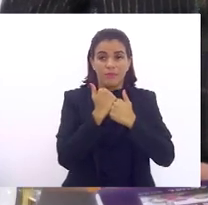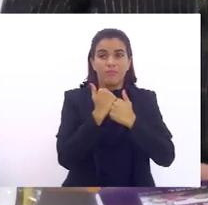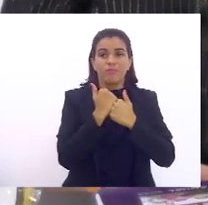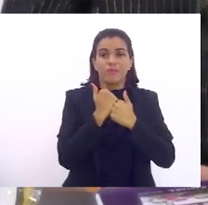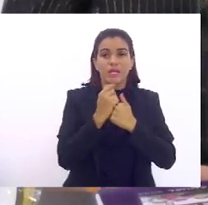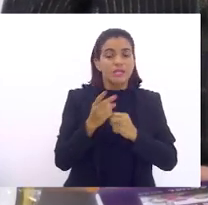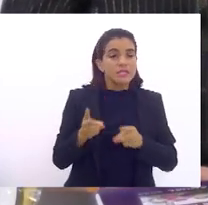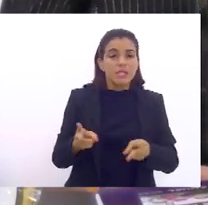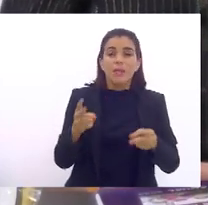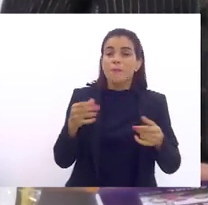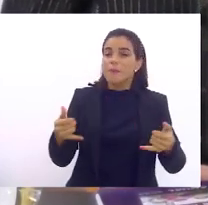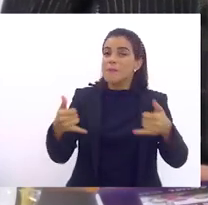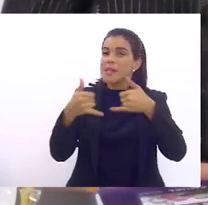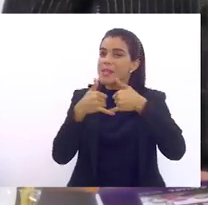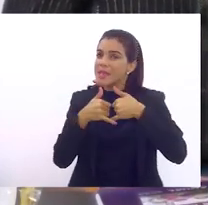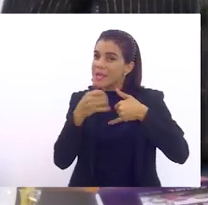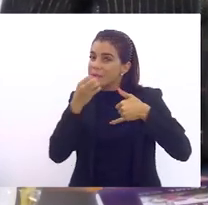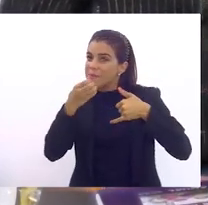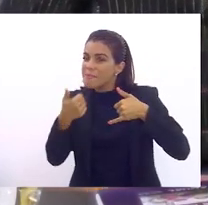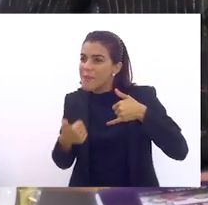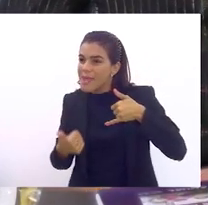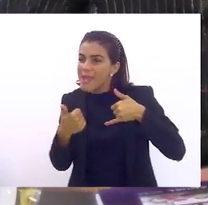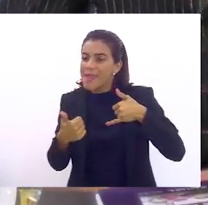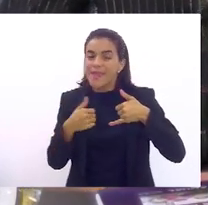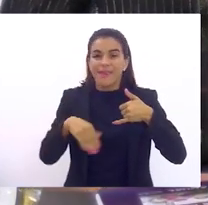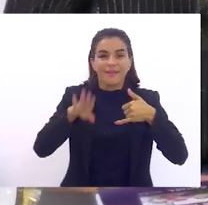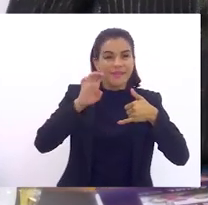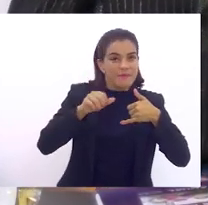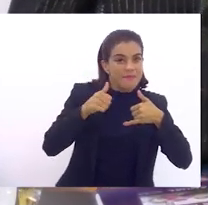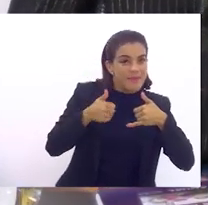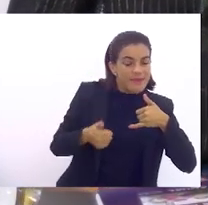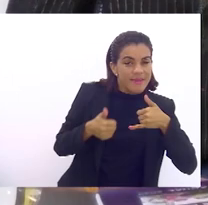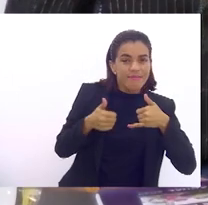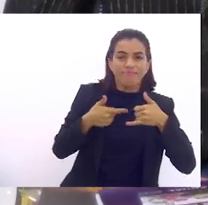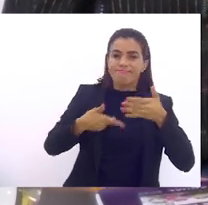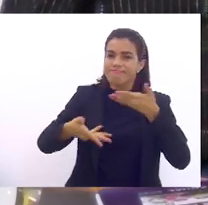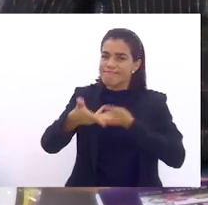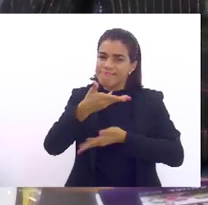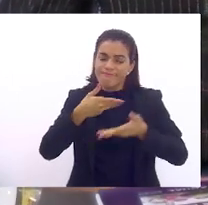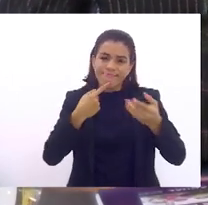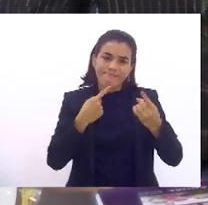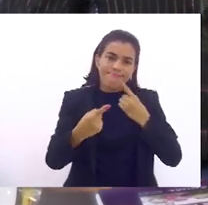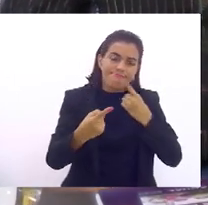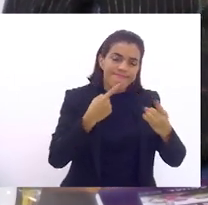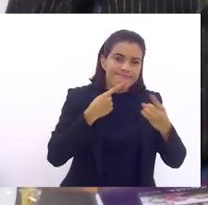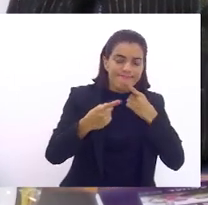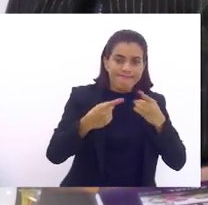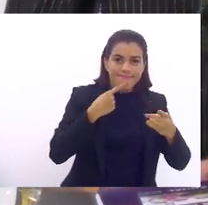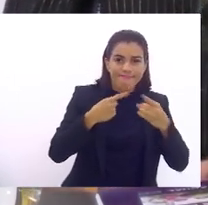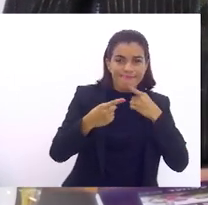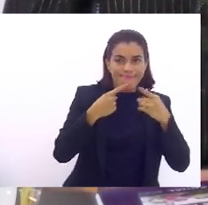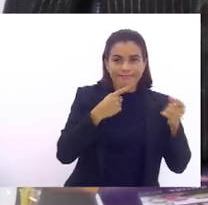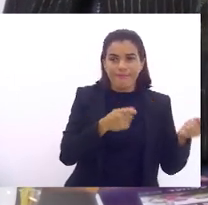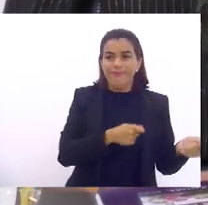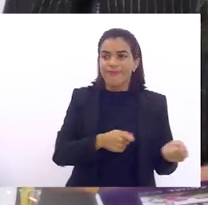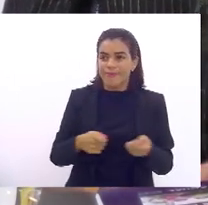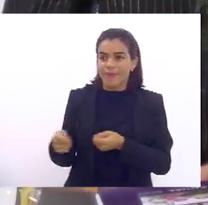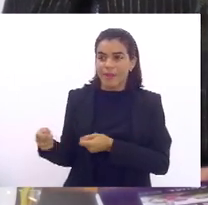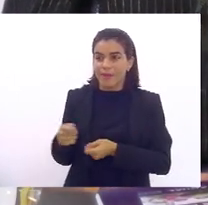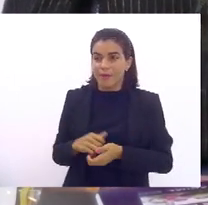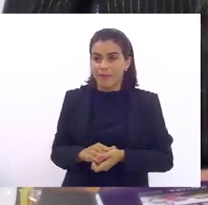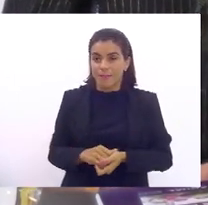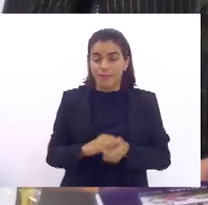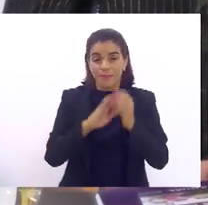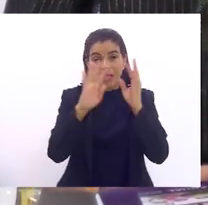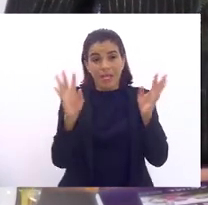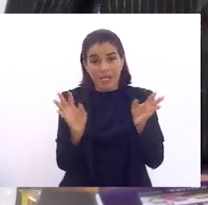ligam para saber como eu estou e nós temos um diálogo eh cotidiano quase frequente